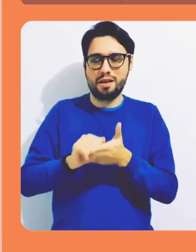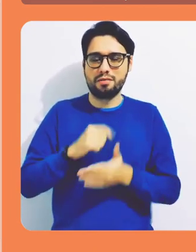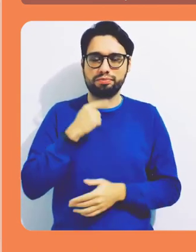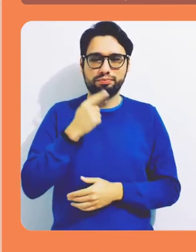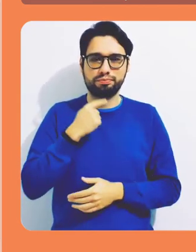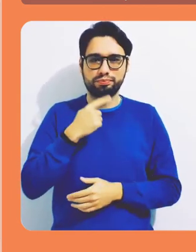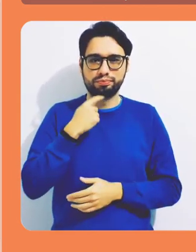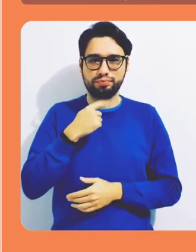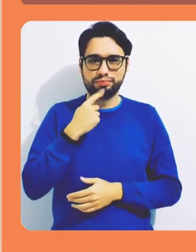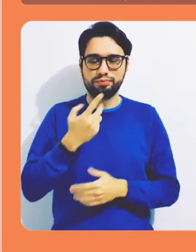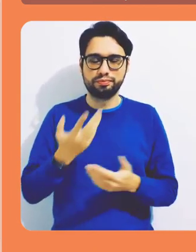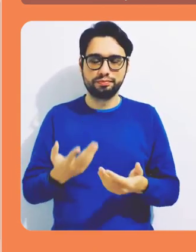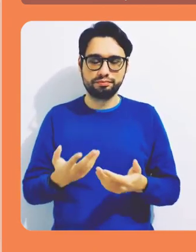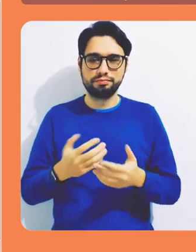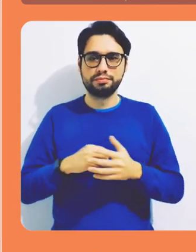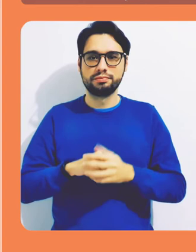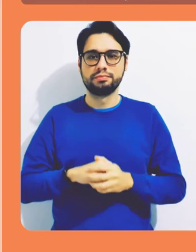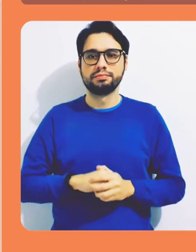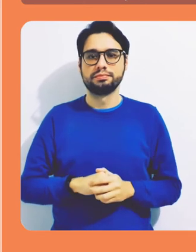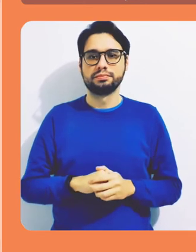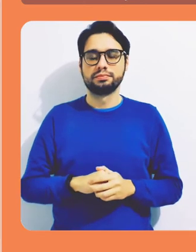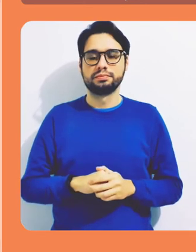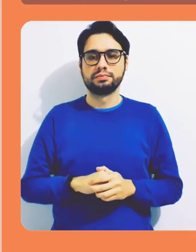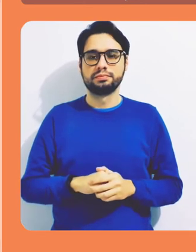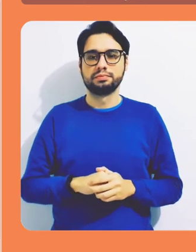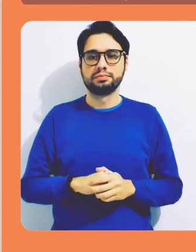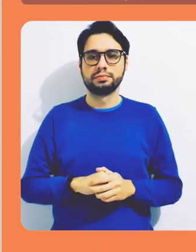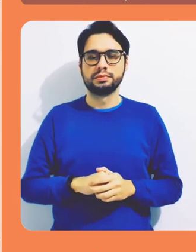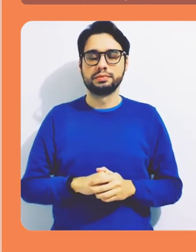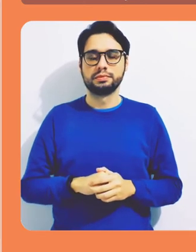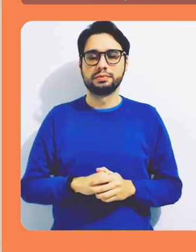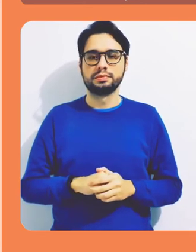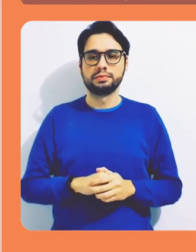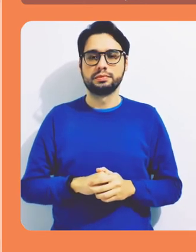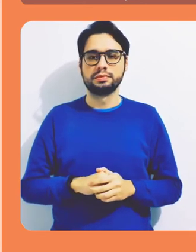quero. Tá certo? É importante que vocês